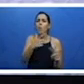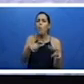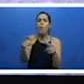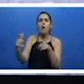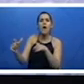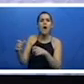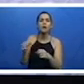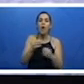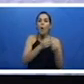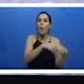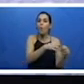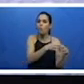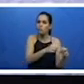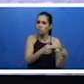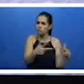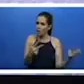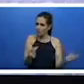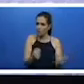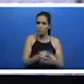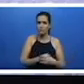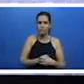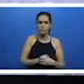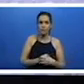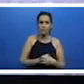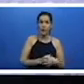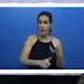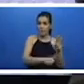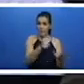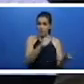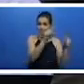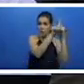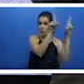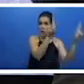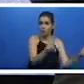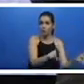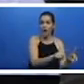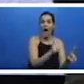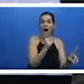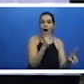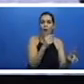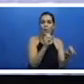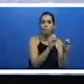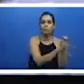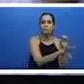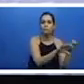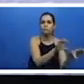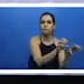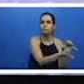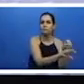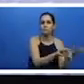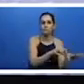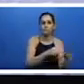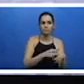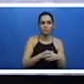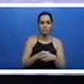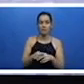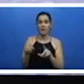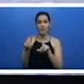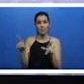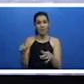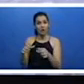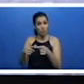podem colocar os seus ovos. Na primeira foto, lançados diretamente na água. Nessa foto aqui, deixados sobre uma folha.